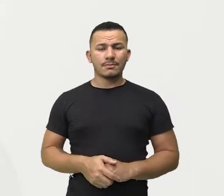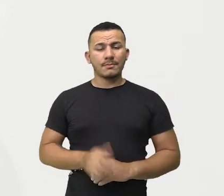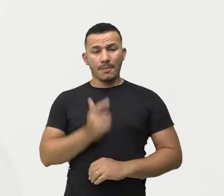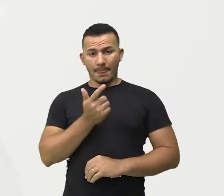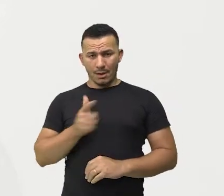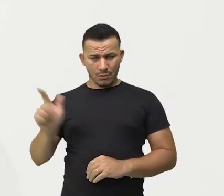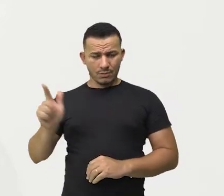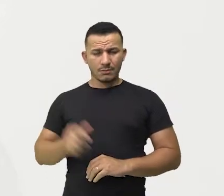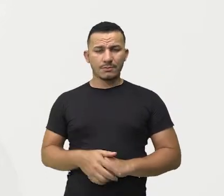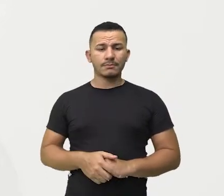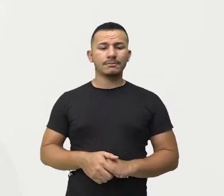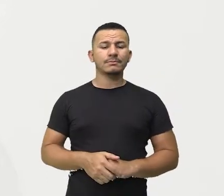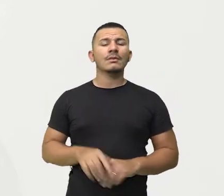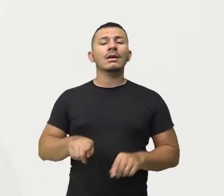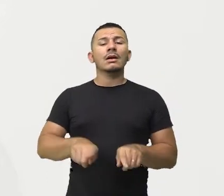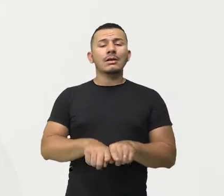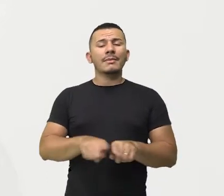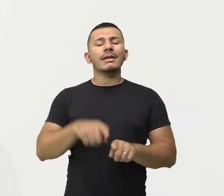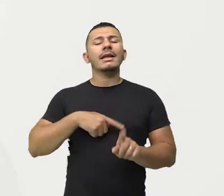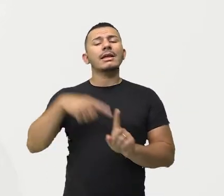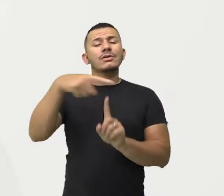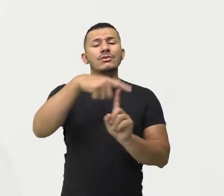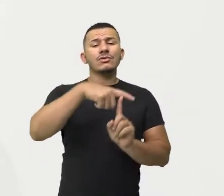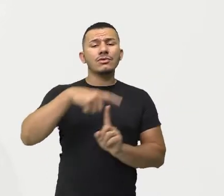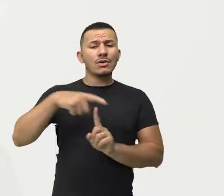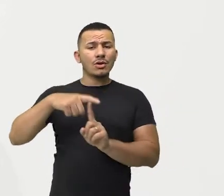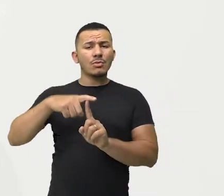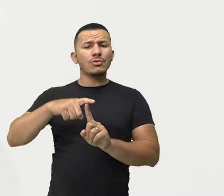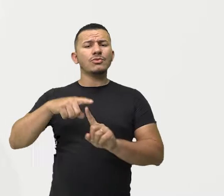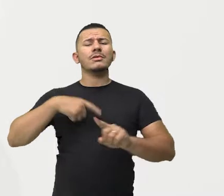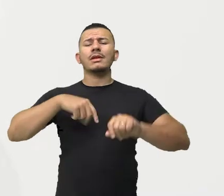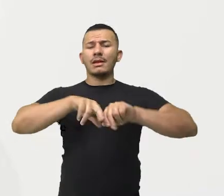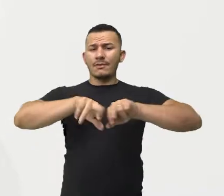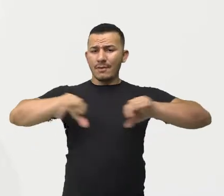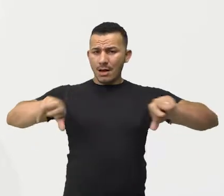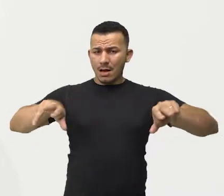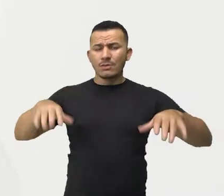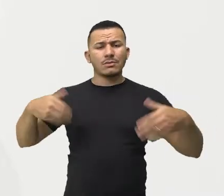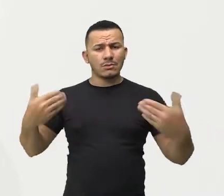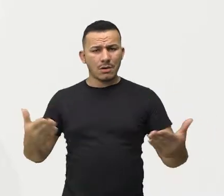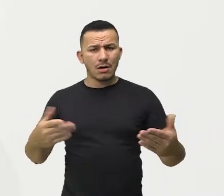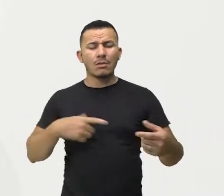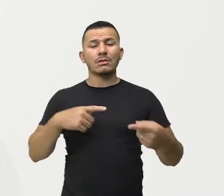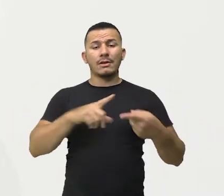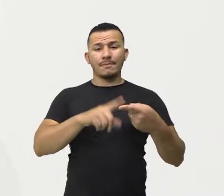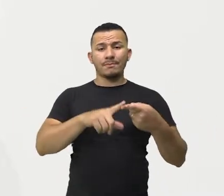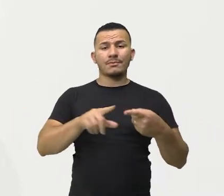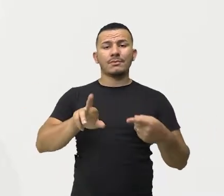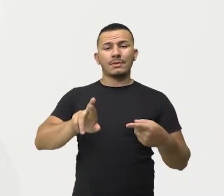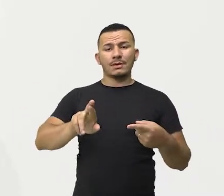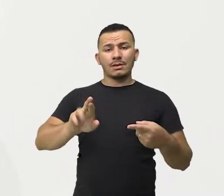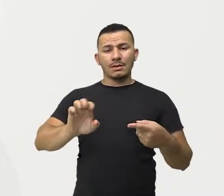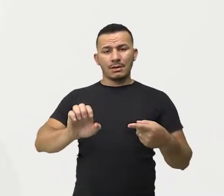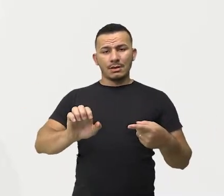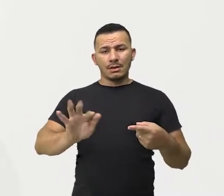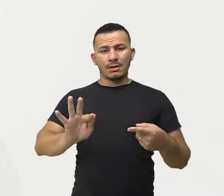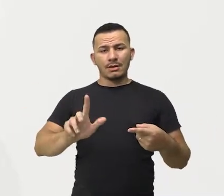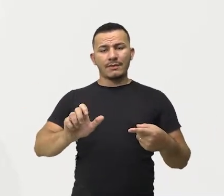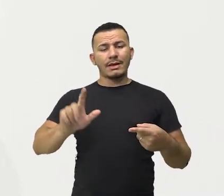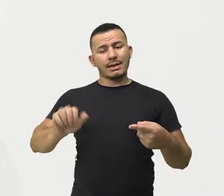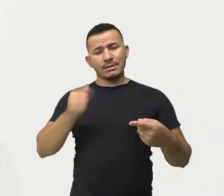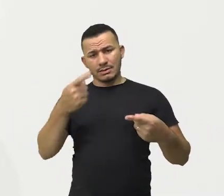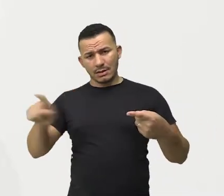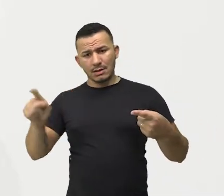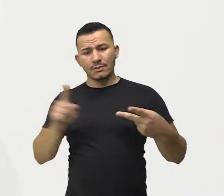Outra conclusão, os tipos de simetria são, né? Simetria de reflexão ou